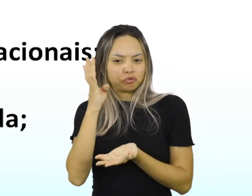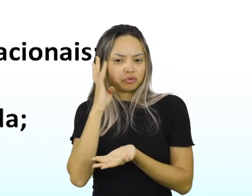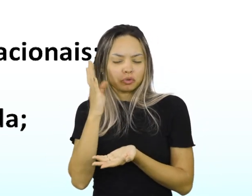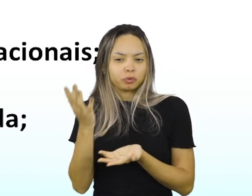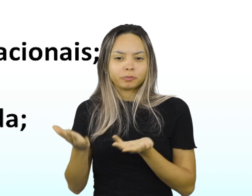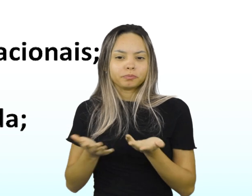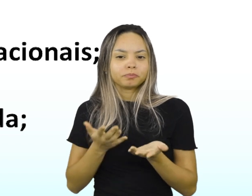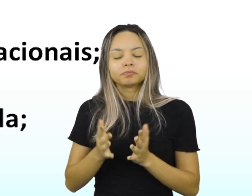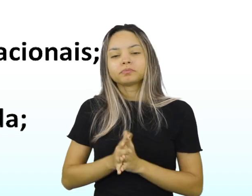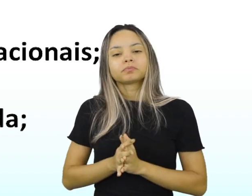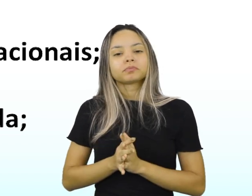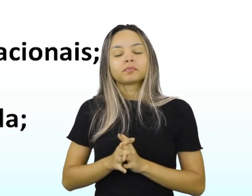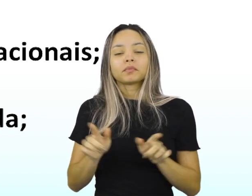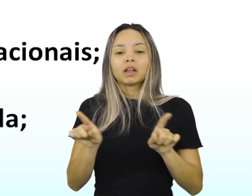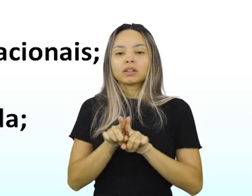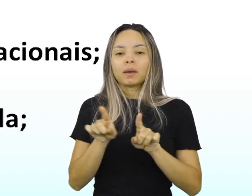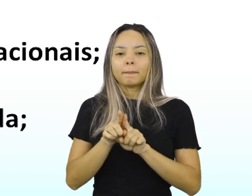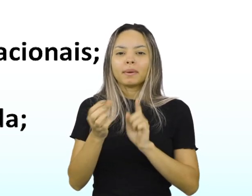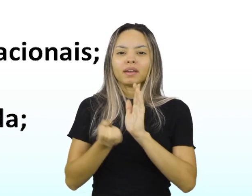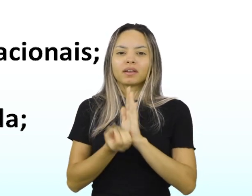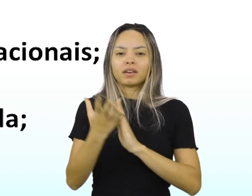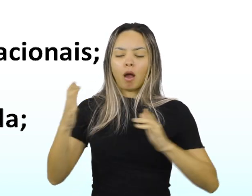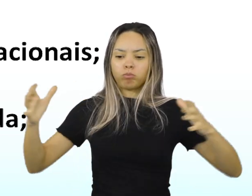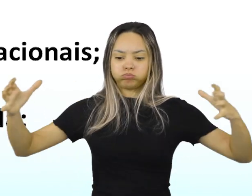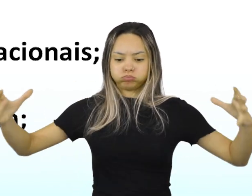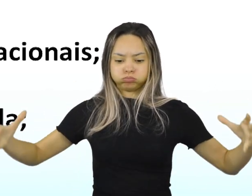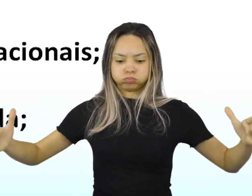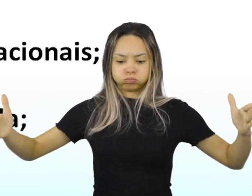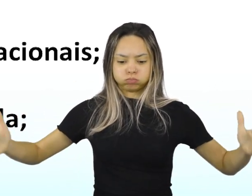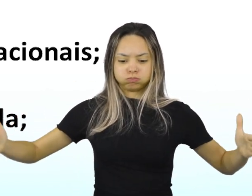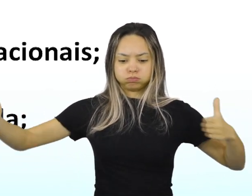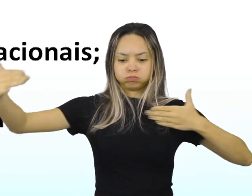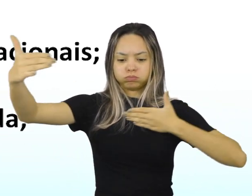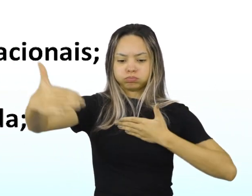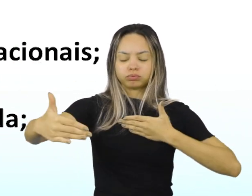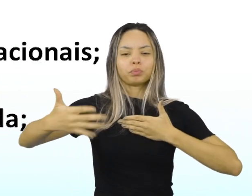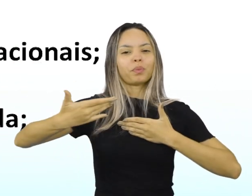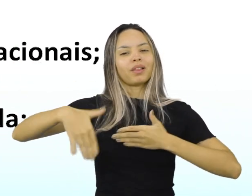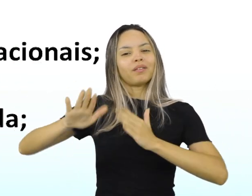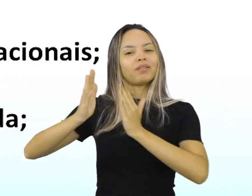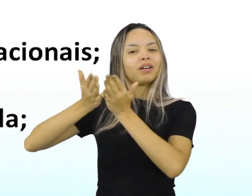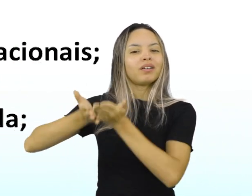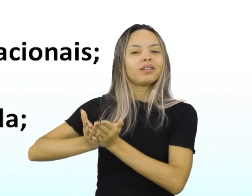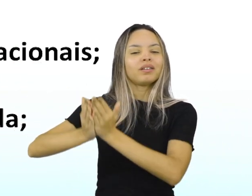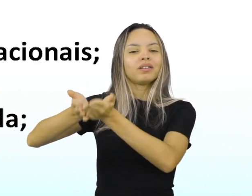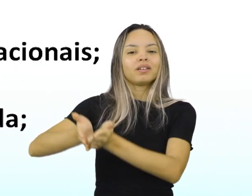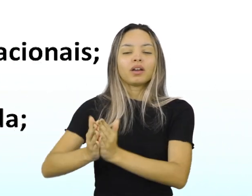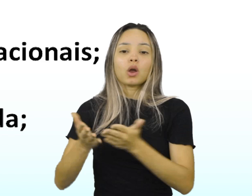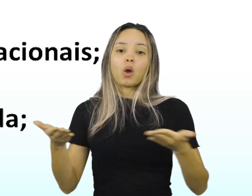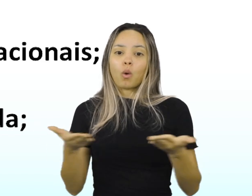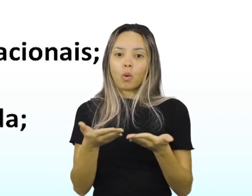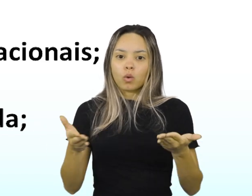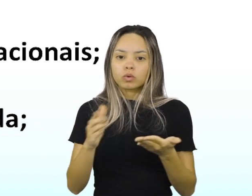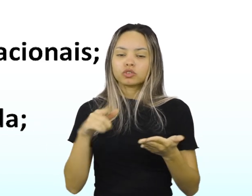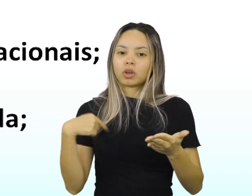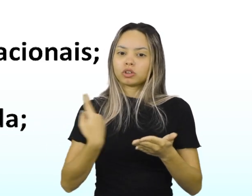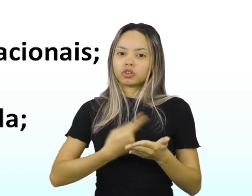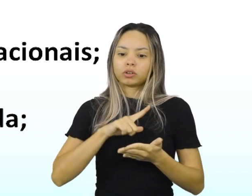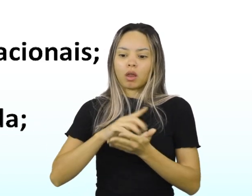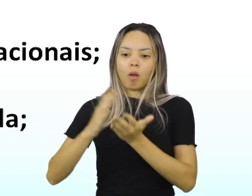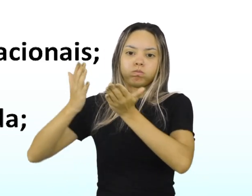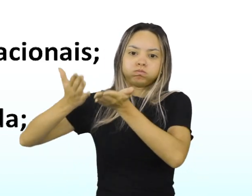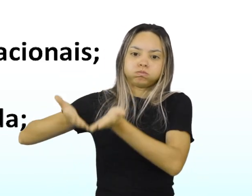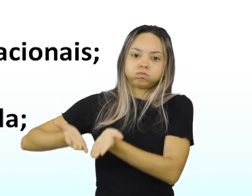o impacto, por exemplo, do desenvolvimento dos containers. Hoje a gente tem navegação interoceânica, com navios